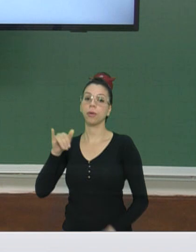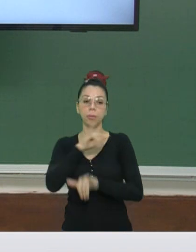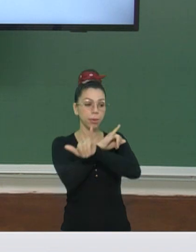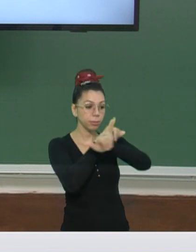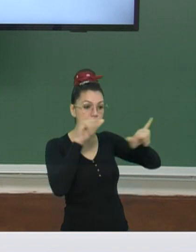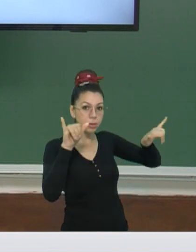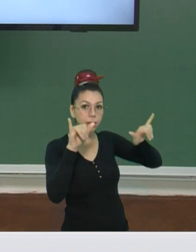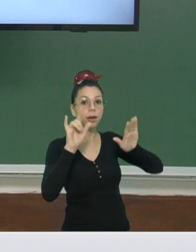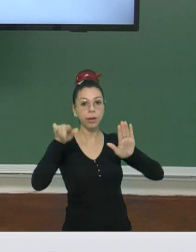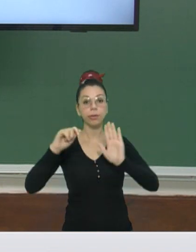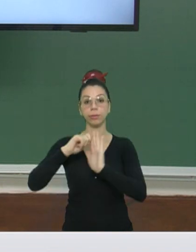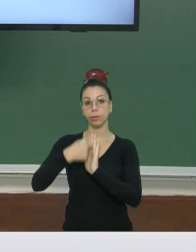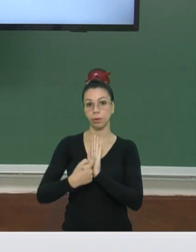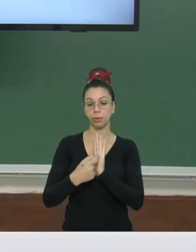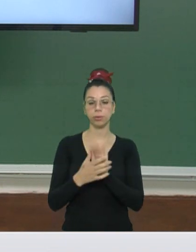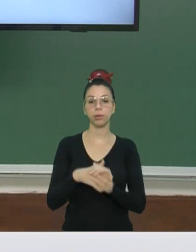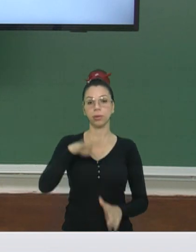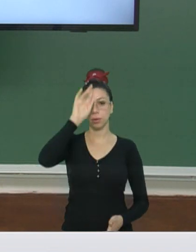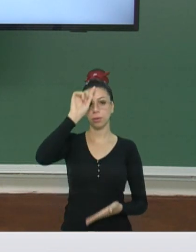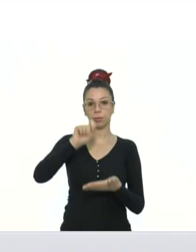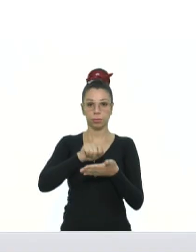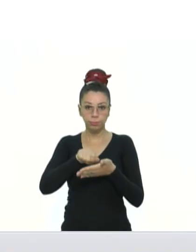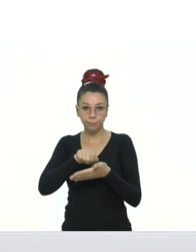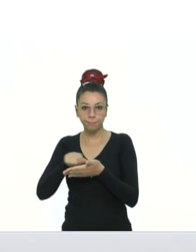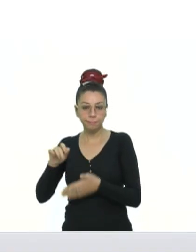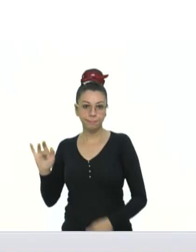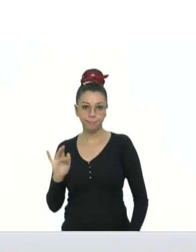voltamos. Escreva tudo o que você sabe sobre dengue.